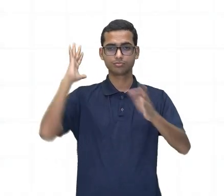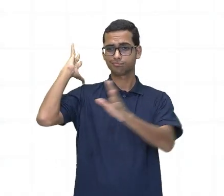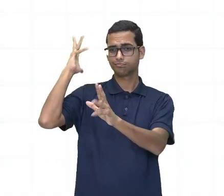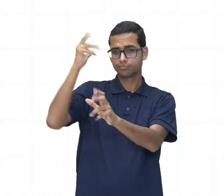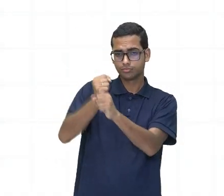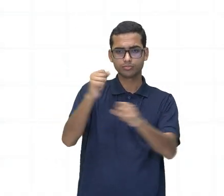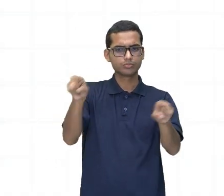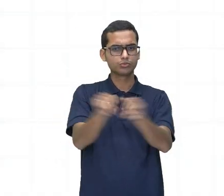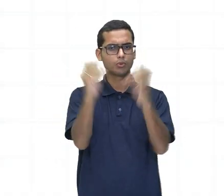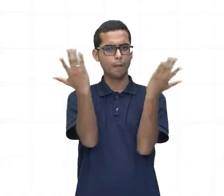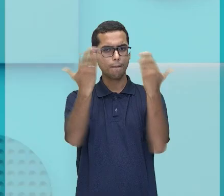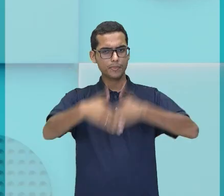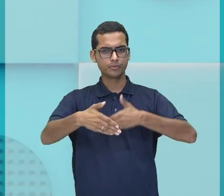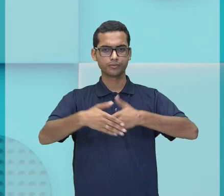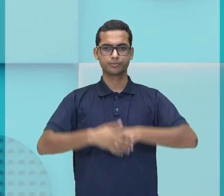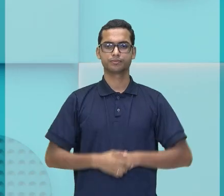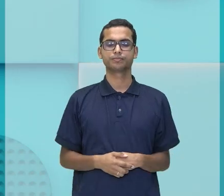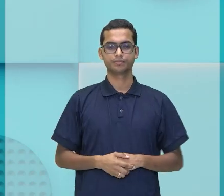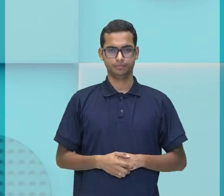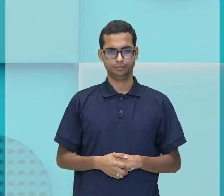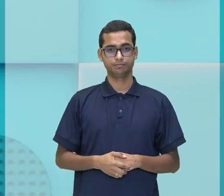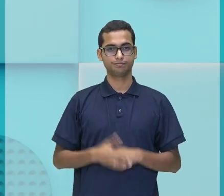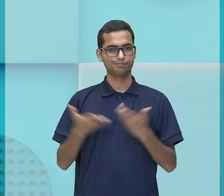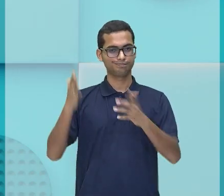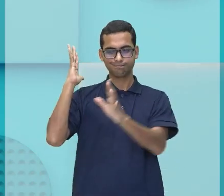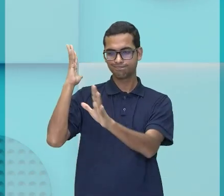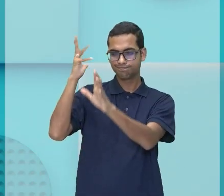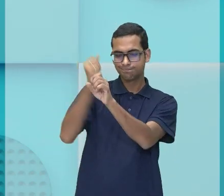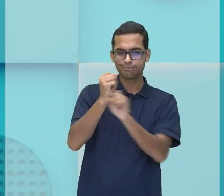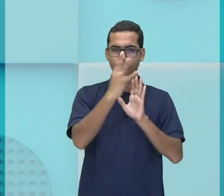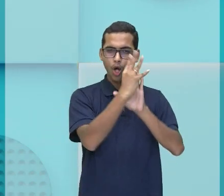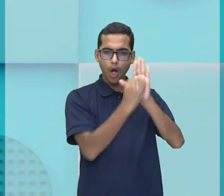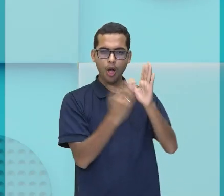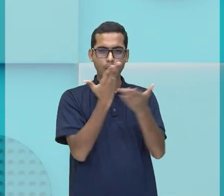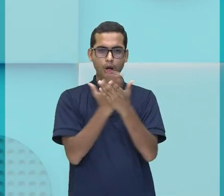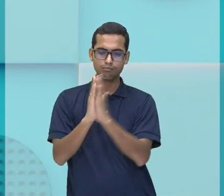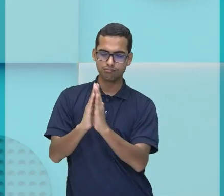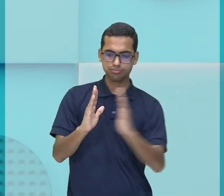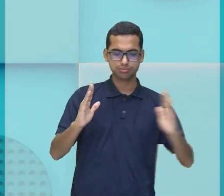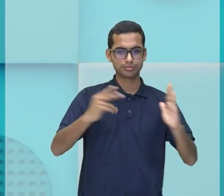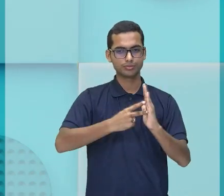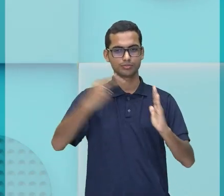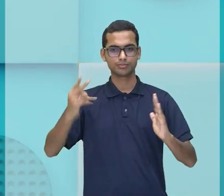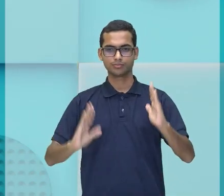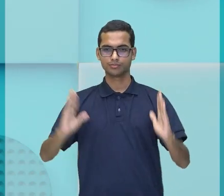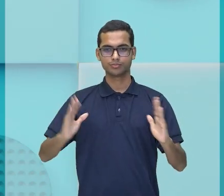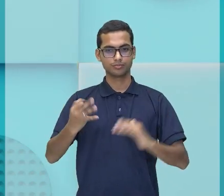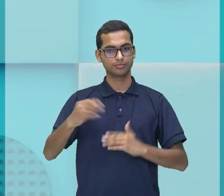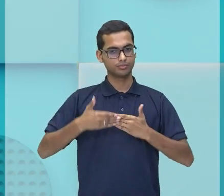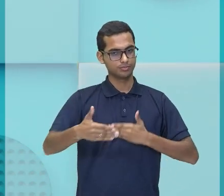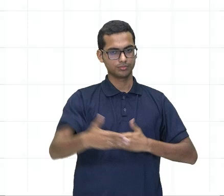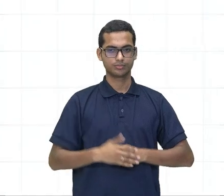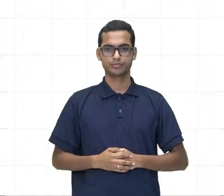revisão e avaliação. Isso mesmo, vamos revisar aí conteúdos da nossa segunda unidade. Vamos lá?